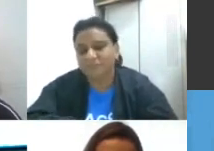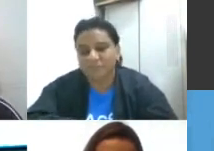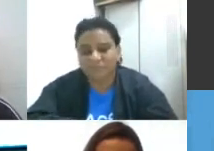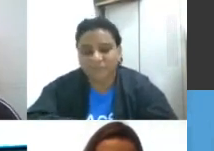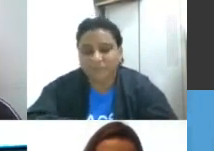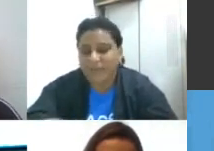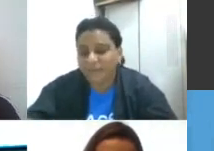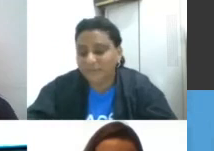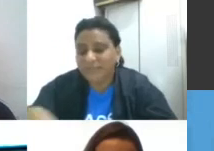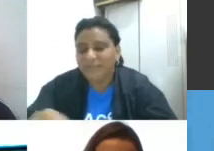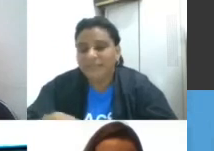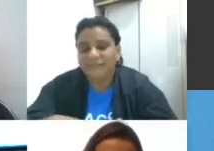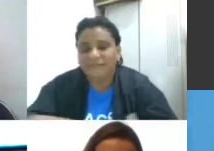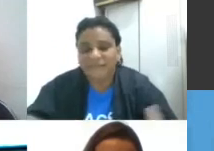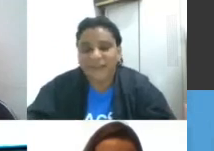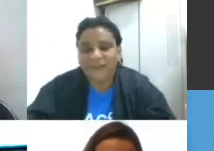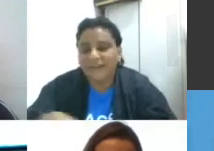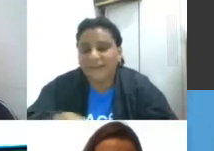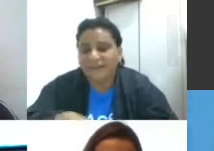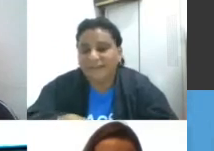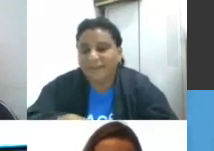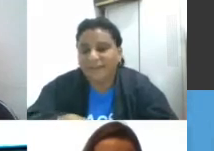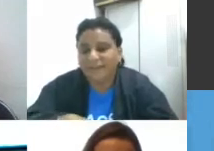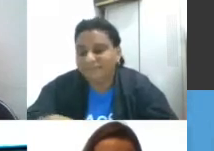fato que vá